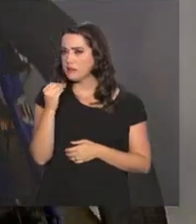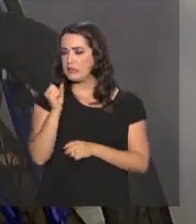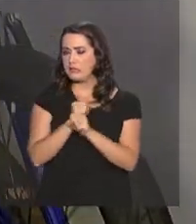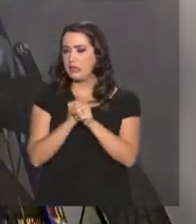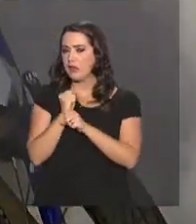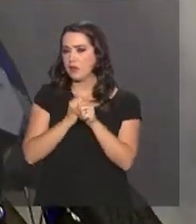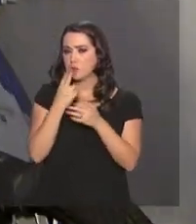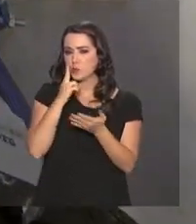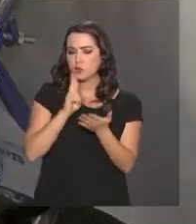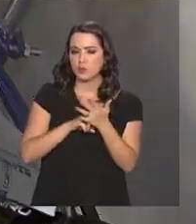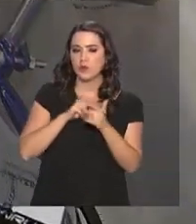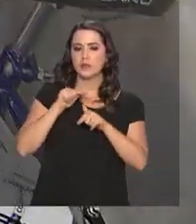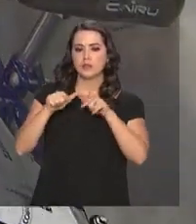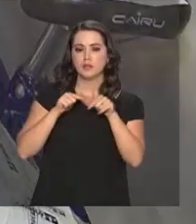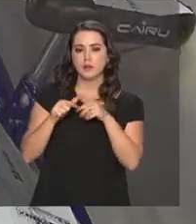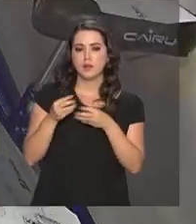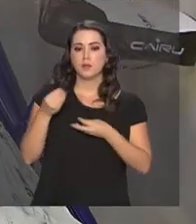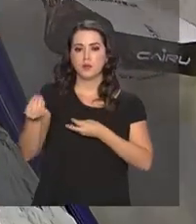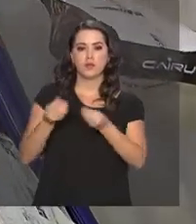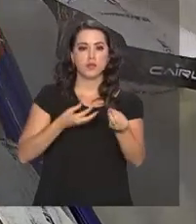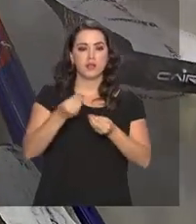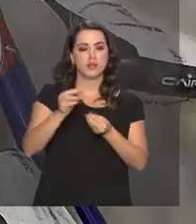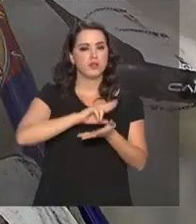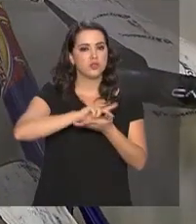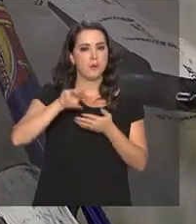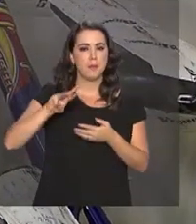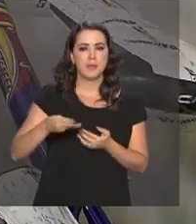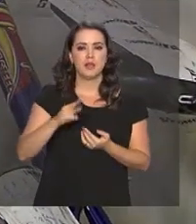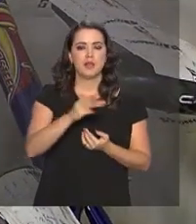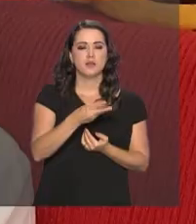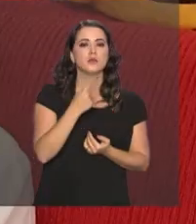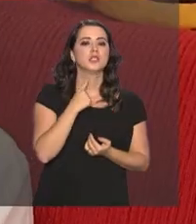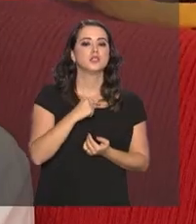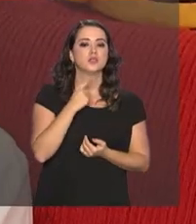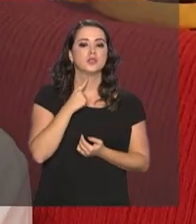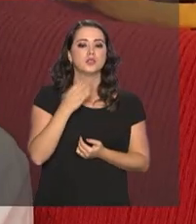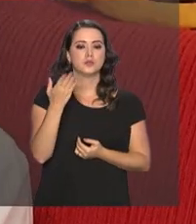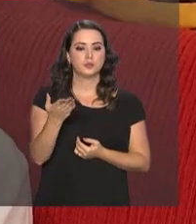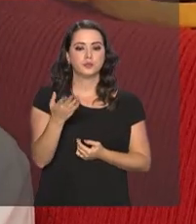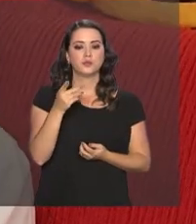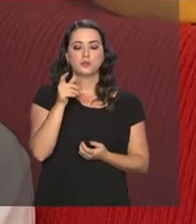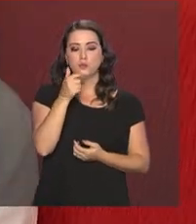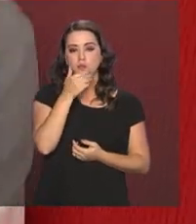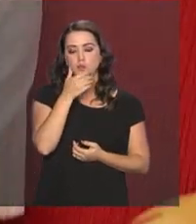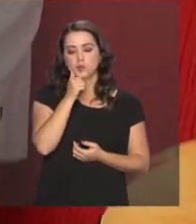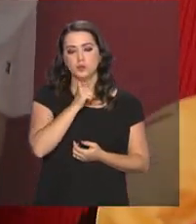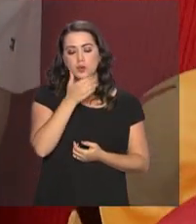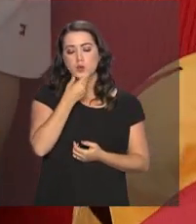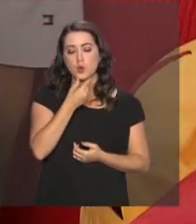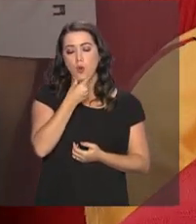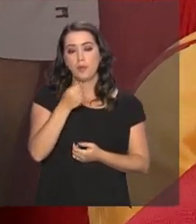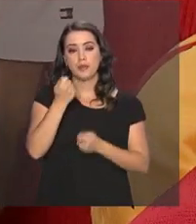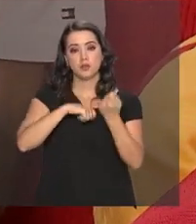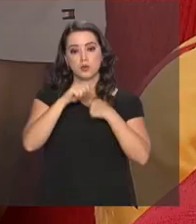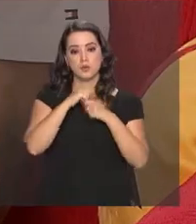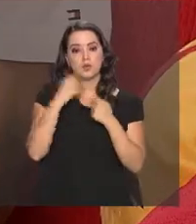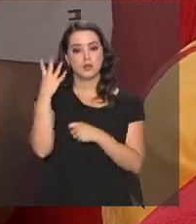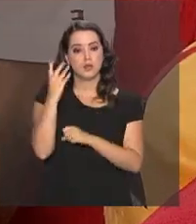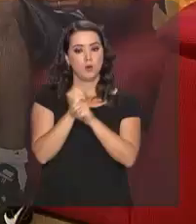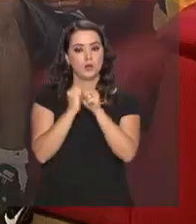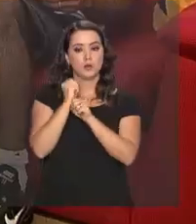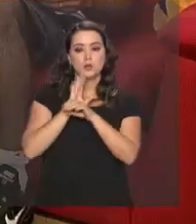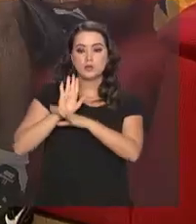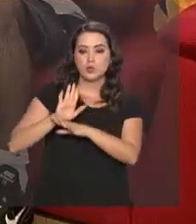correios têm trabalhado para empregar milhares de desejos esse economista quatro anos ajuda para que os